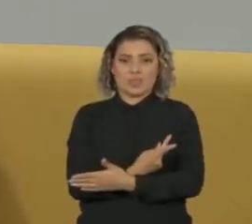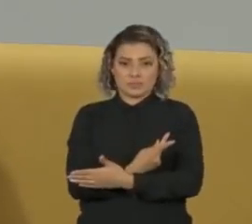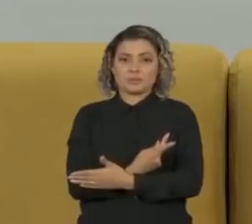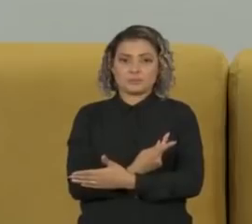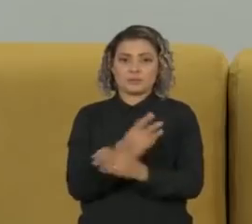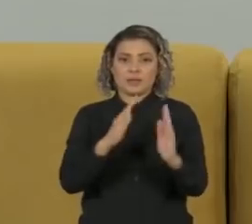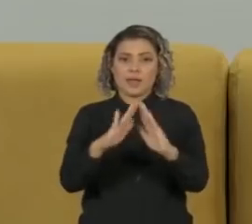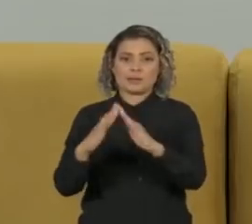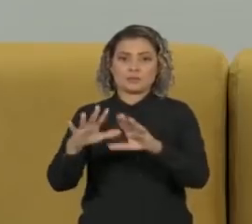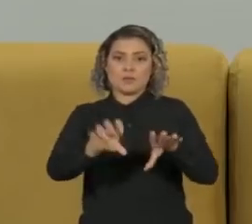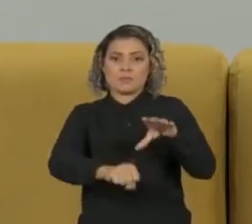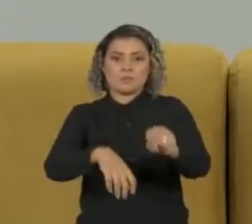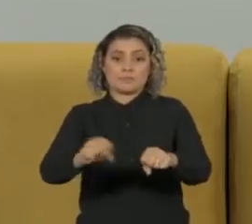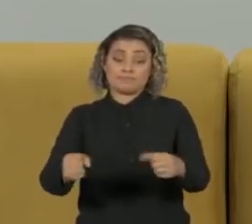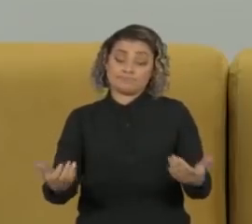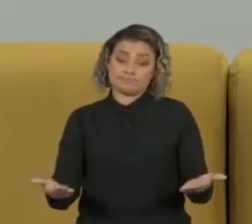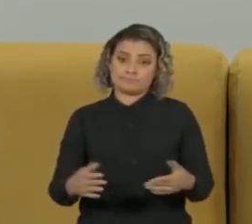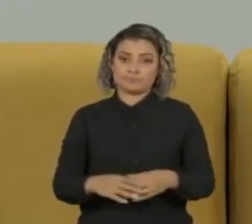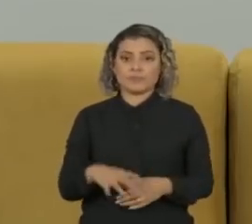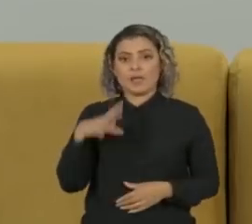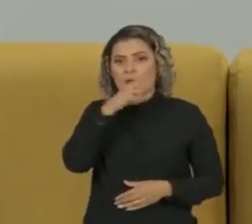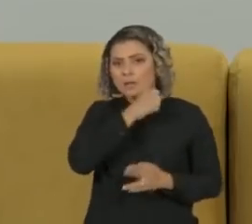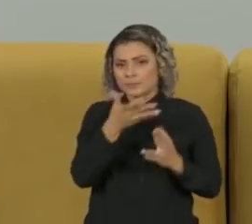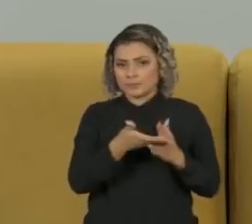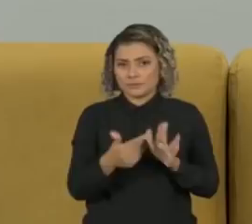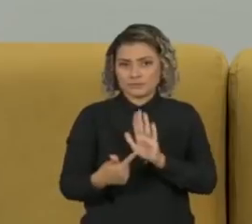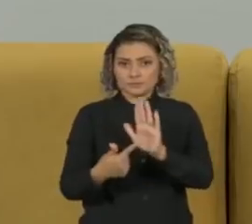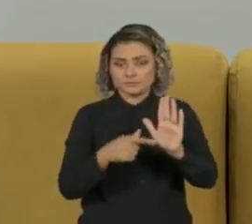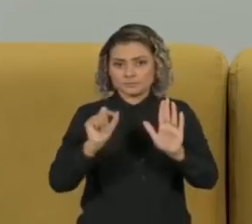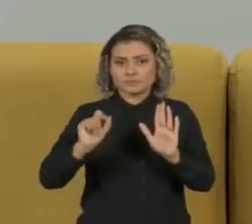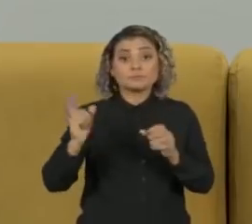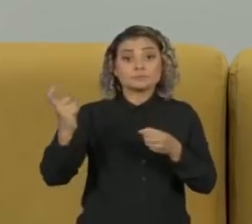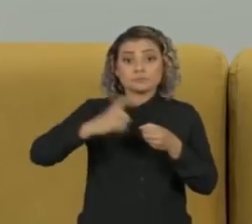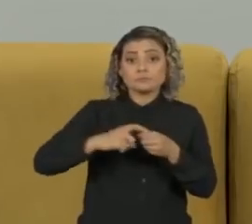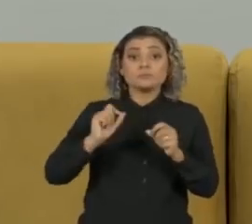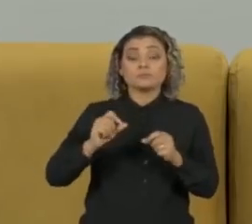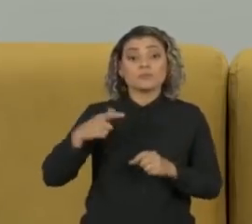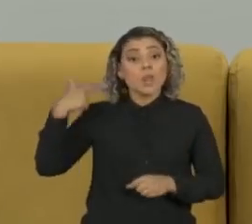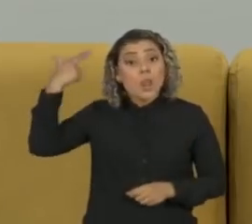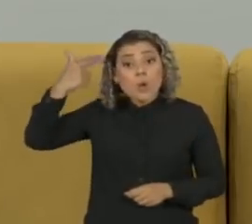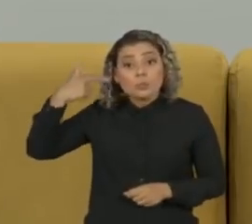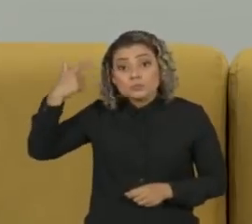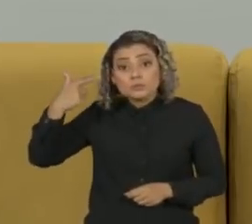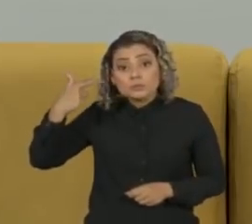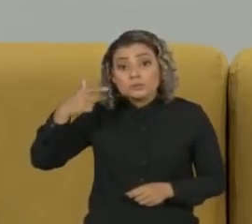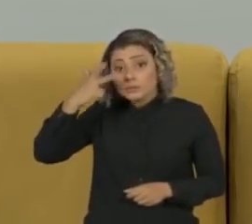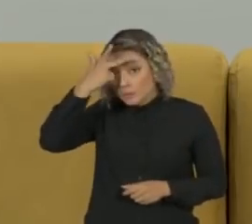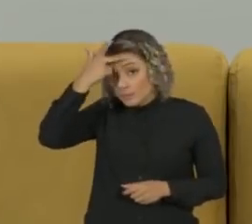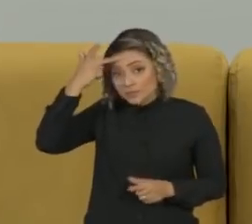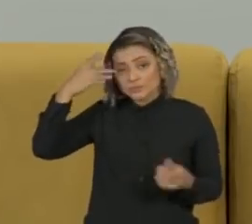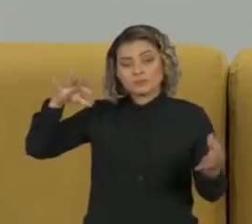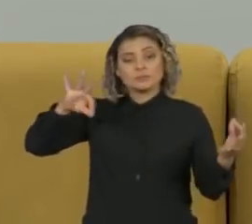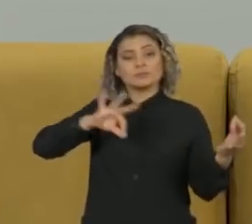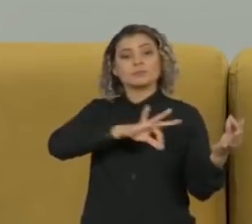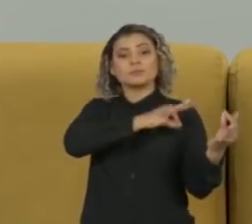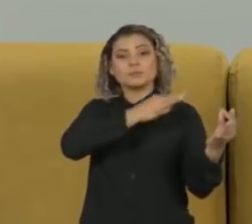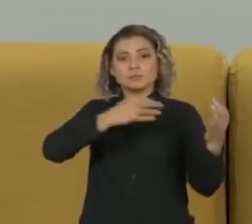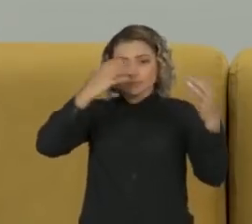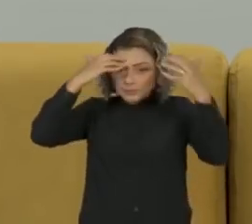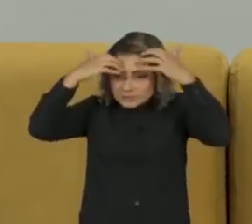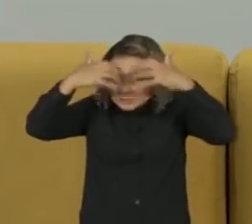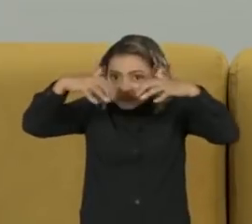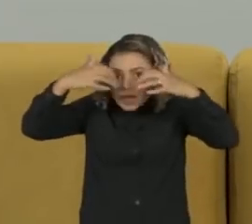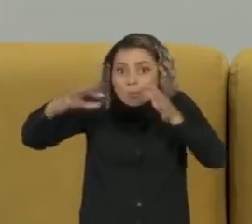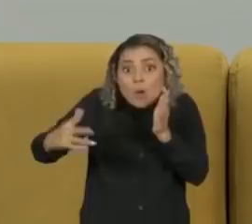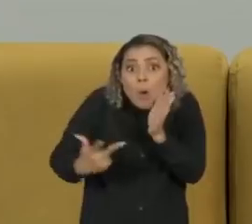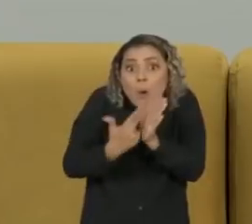irregular. Faz um rápido intervalo. Na volta em Londres, o paciente toca violino enquanto tem o cérebro operado